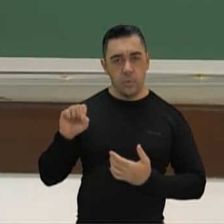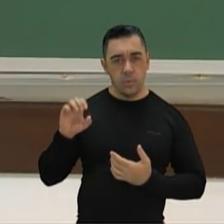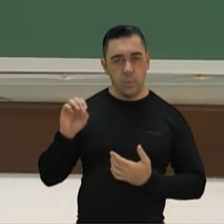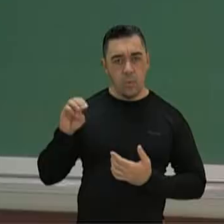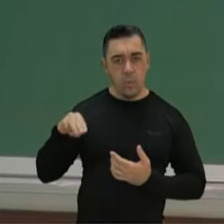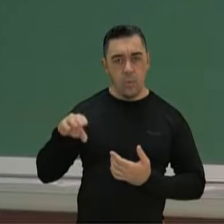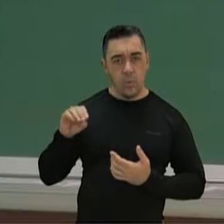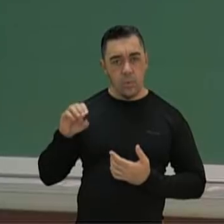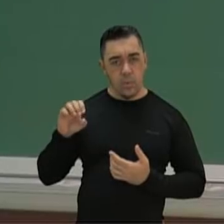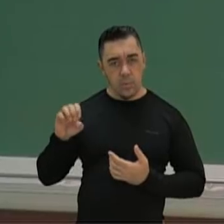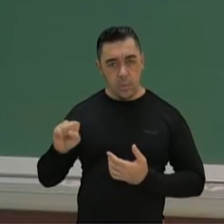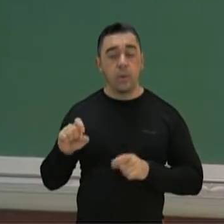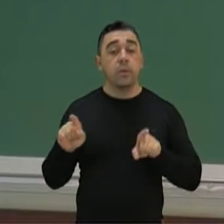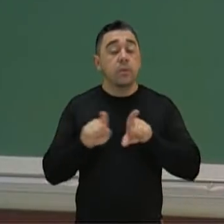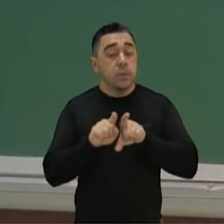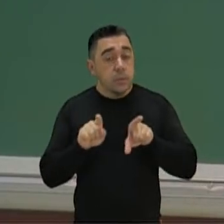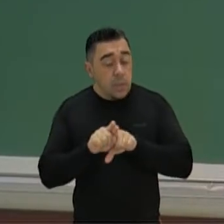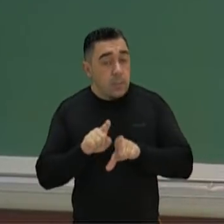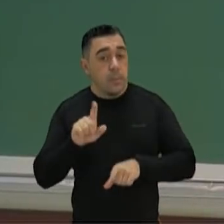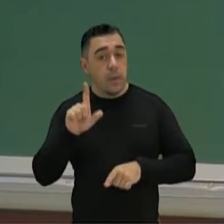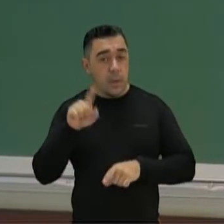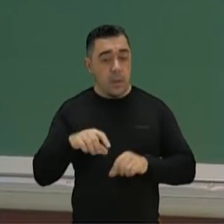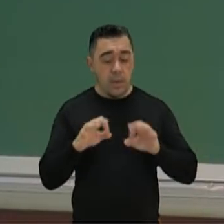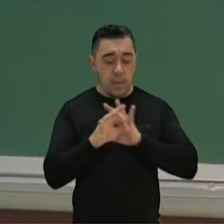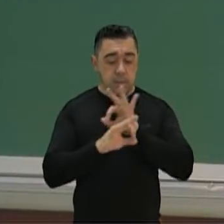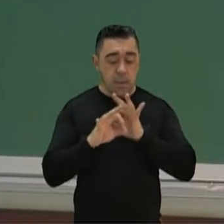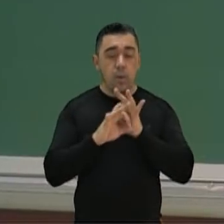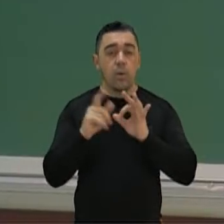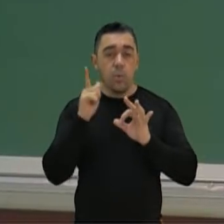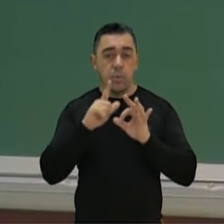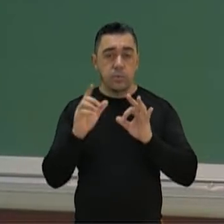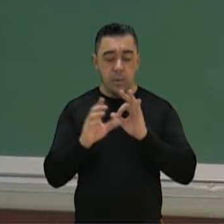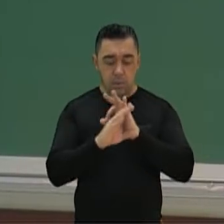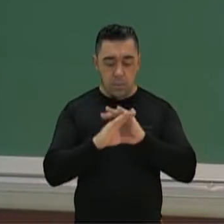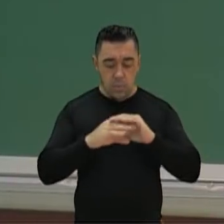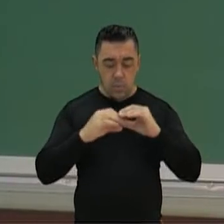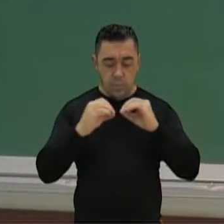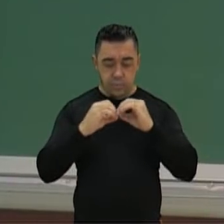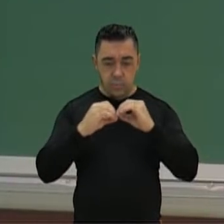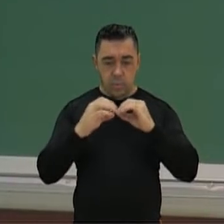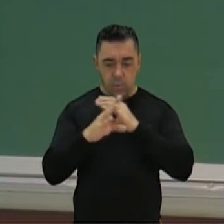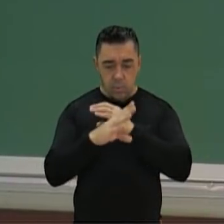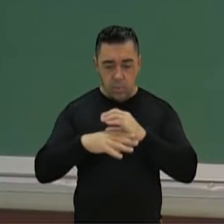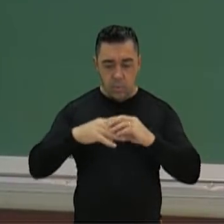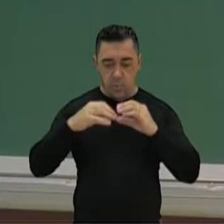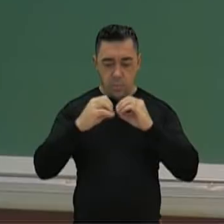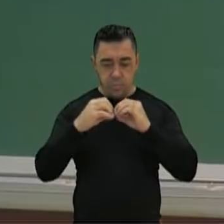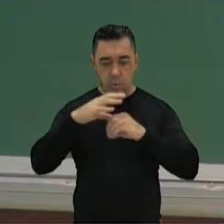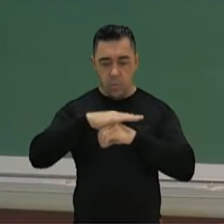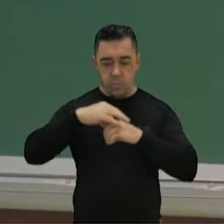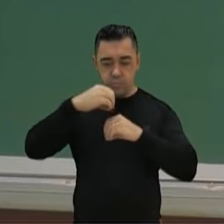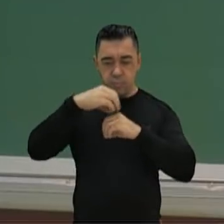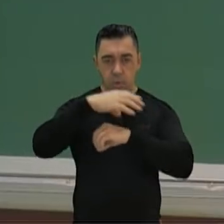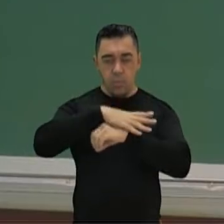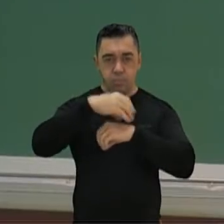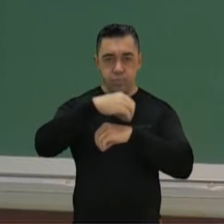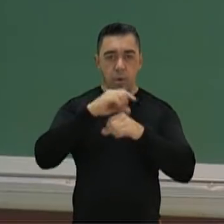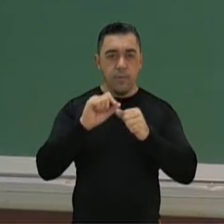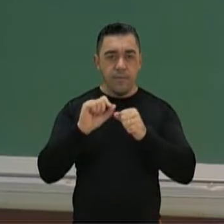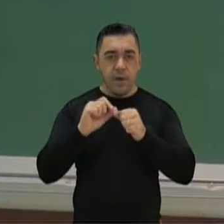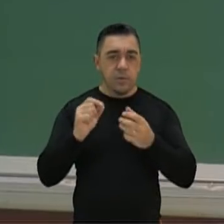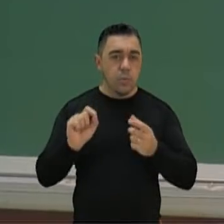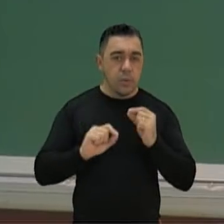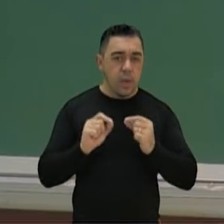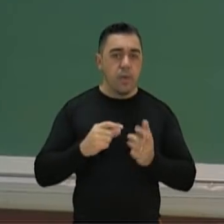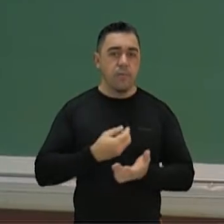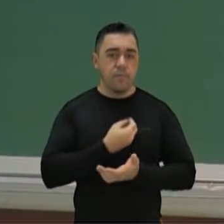para a célula conseguir se reproduzir e dar origem a novas células, para substituir as células do corpo de um ser vivo ou para realizar a reprodução do